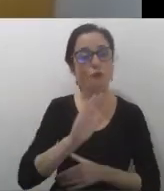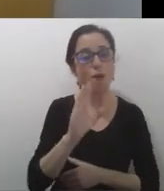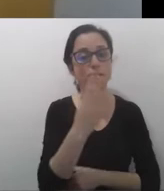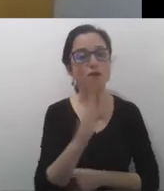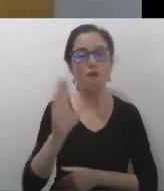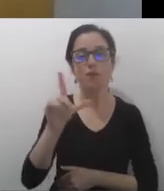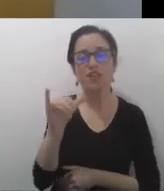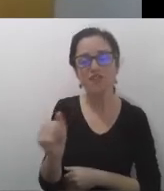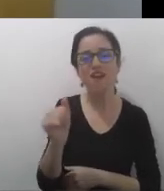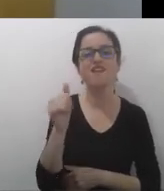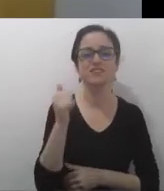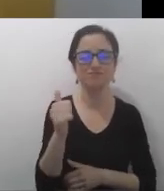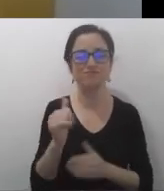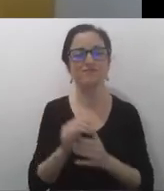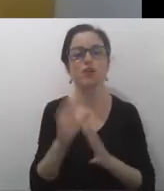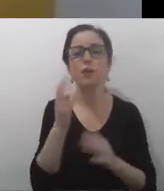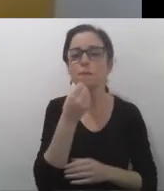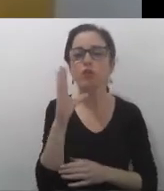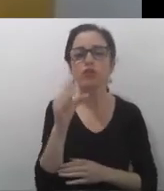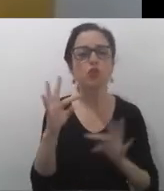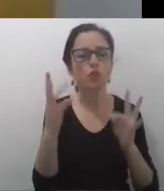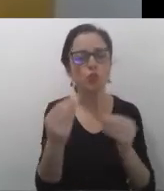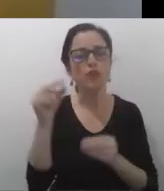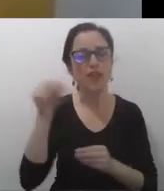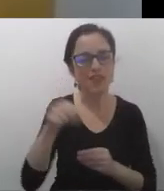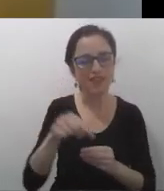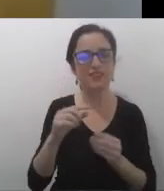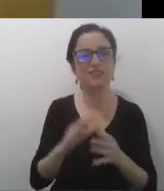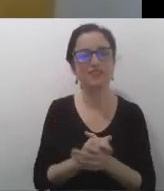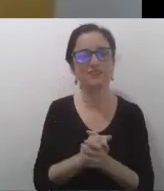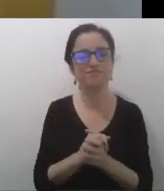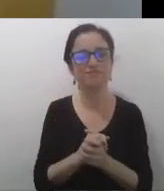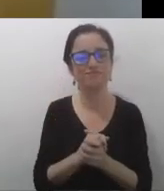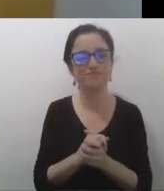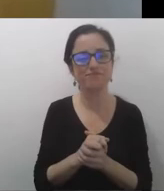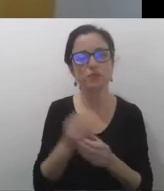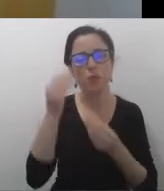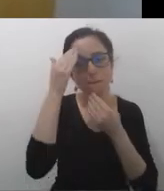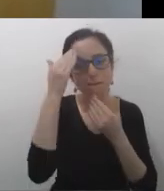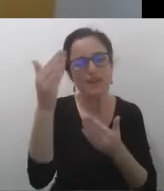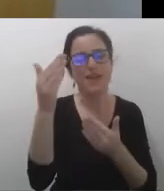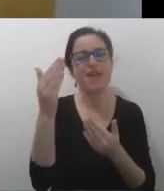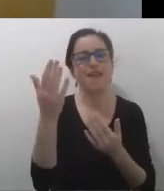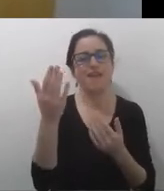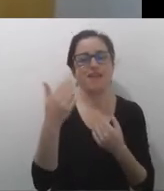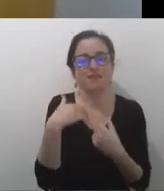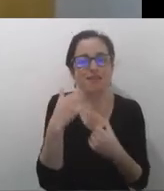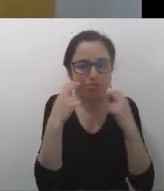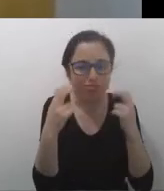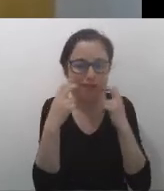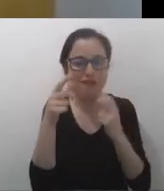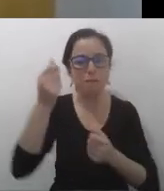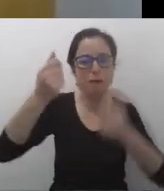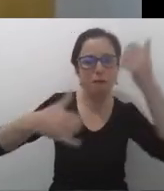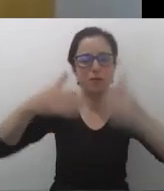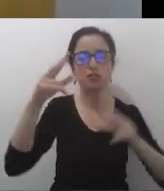Oi, Bárbara. Oi, Lívia. Boa tarde a todas e todos por aqui. Bom, muito obrigada, fiquei até sem